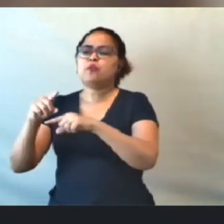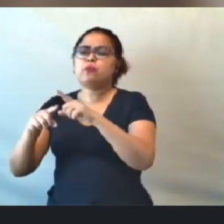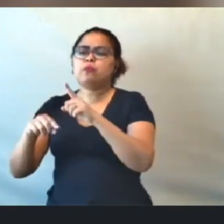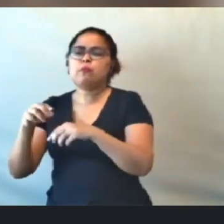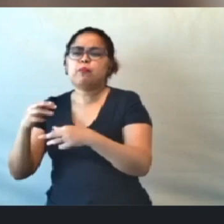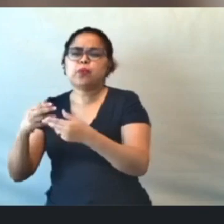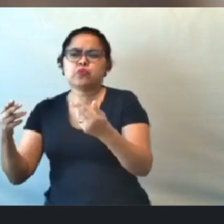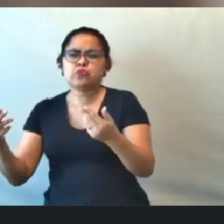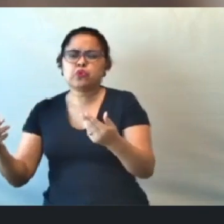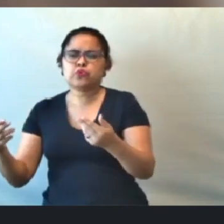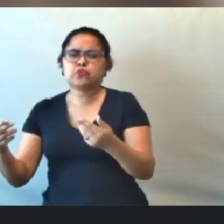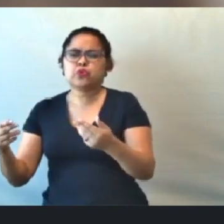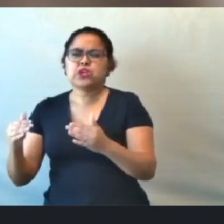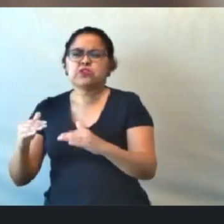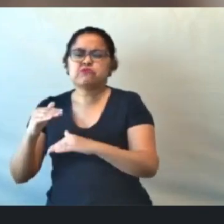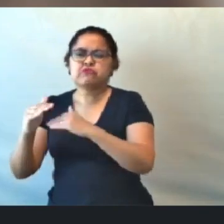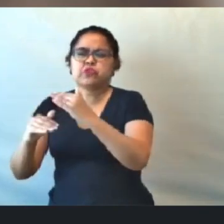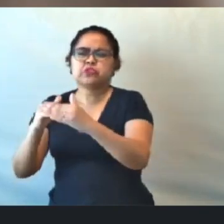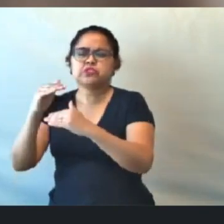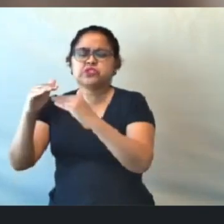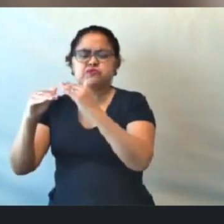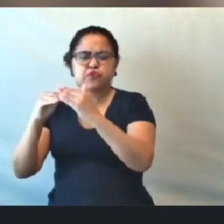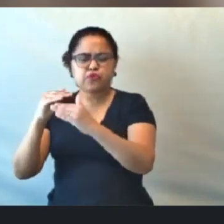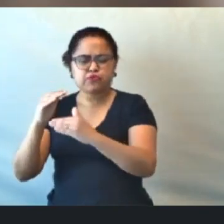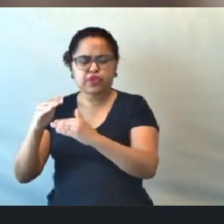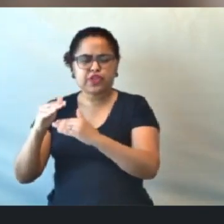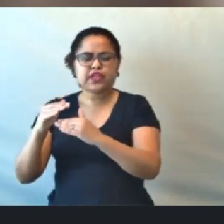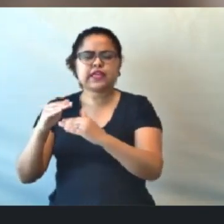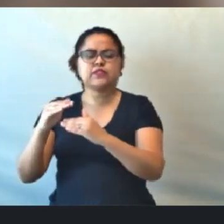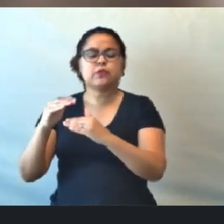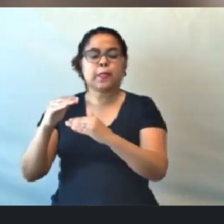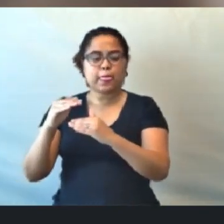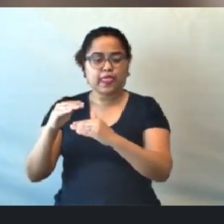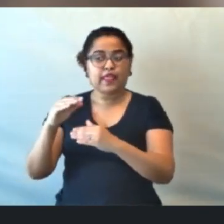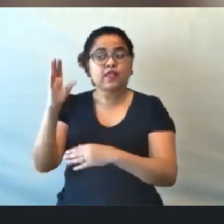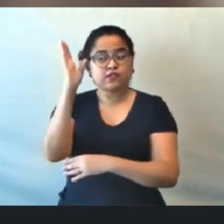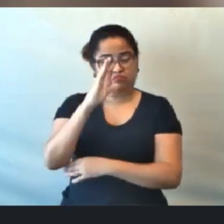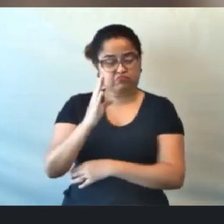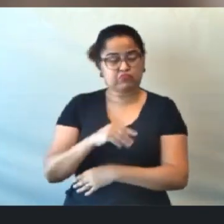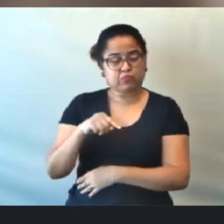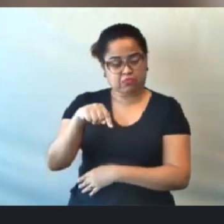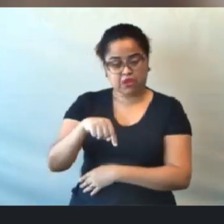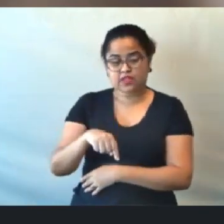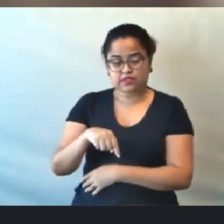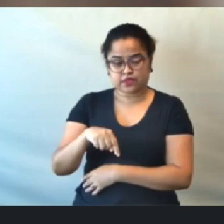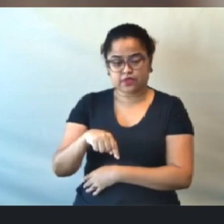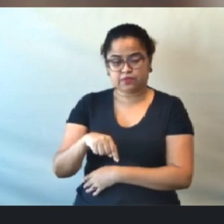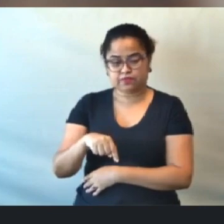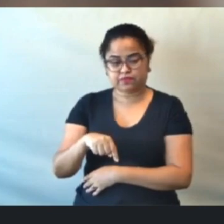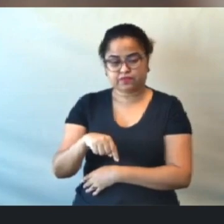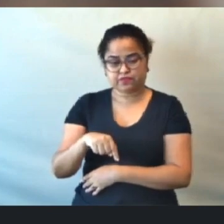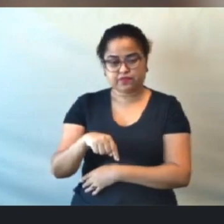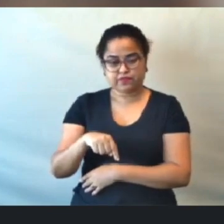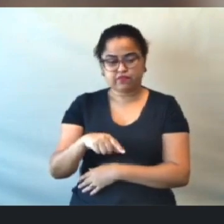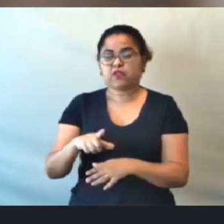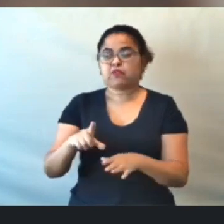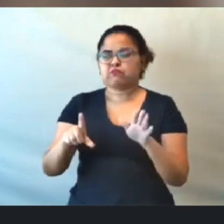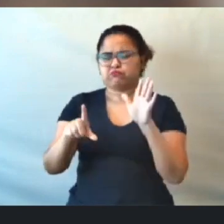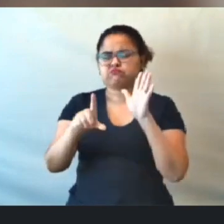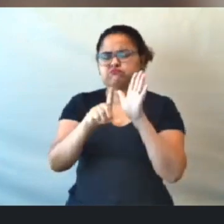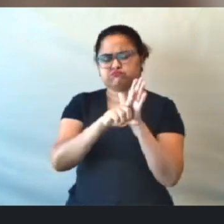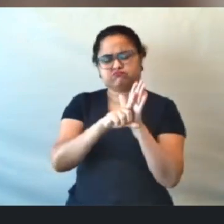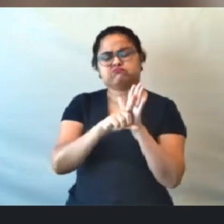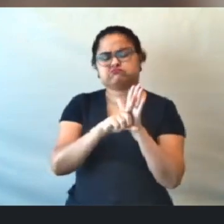desenvolvido, né? É uma coisa desenvolvida no Brasil, né? Então, isso é uma coisa legal, né? Uma